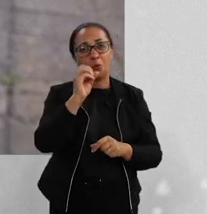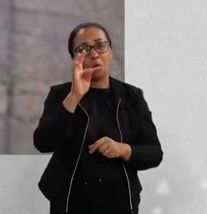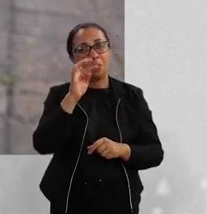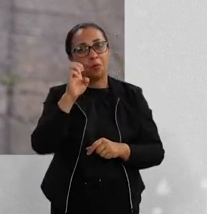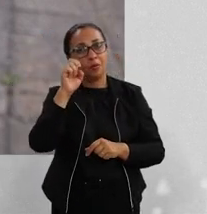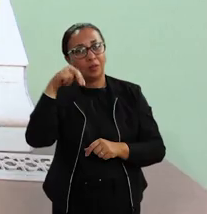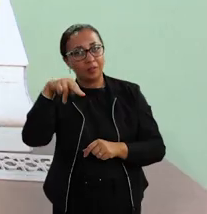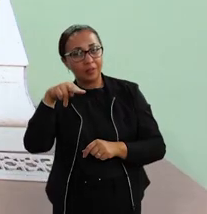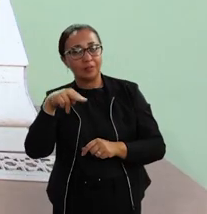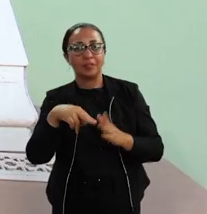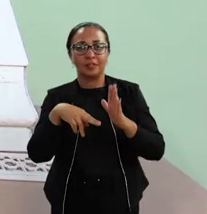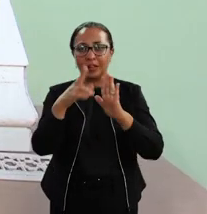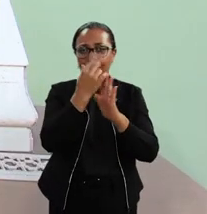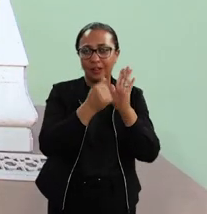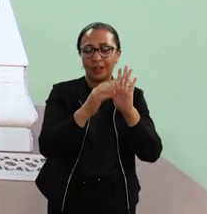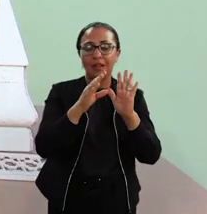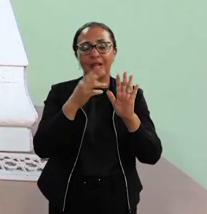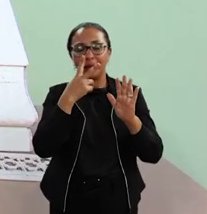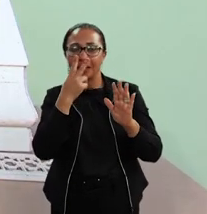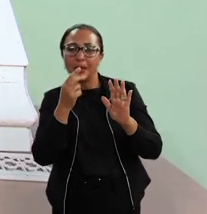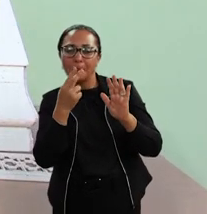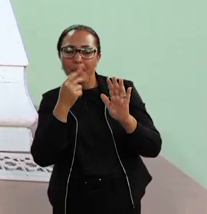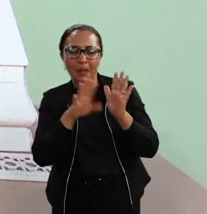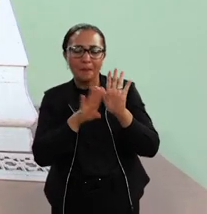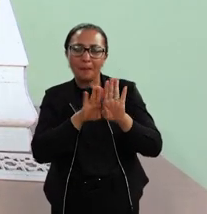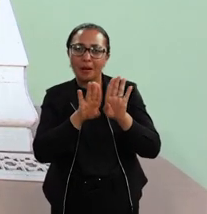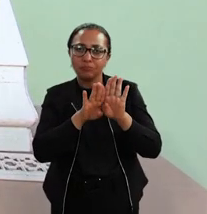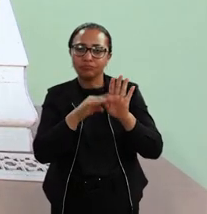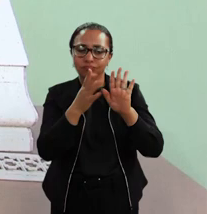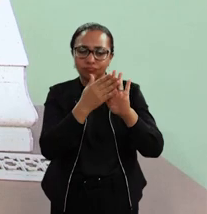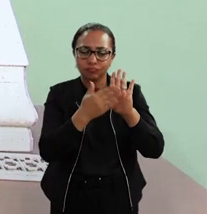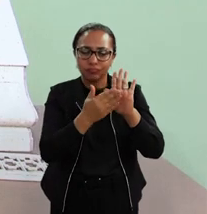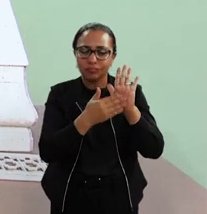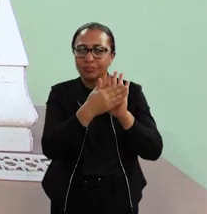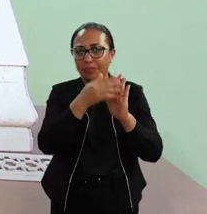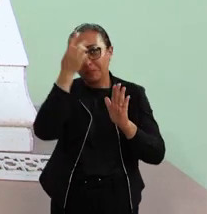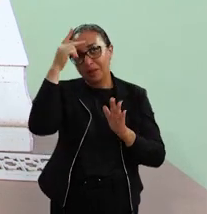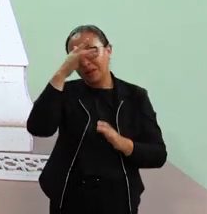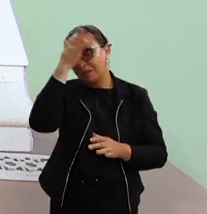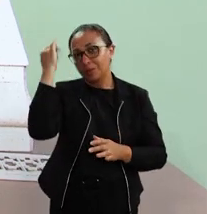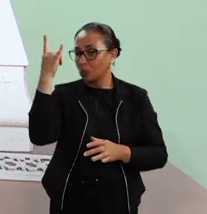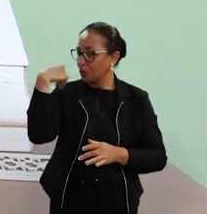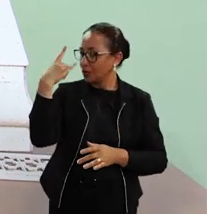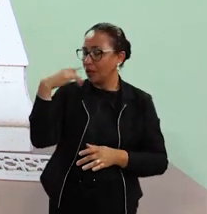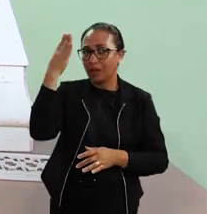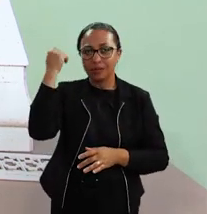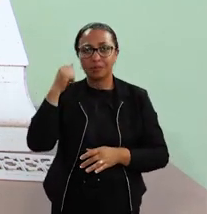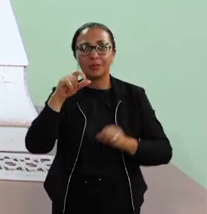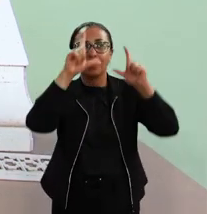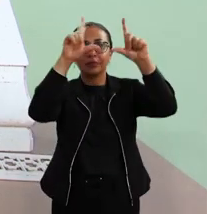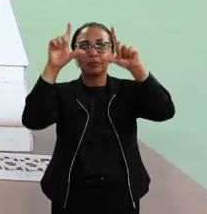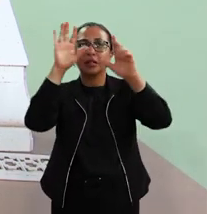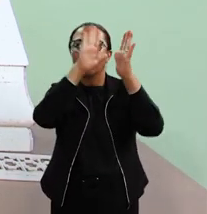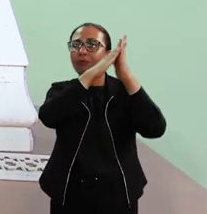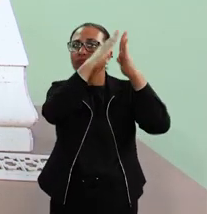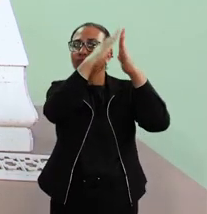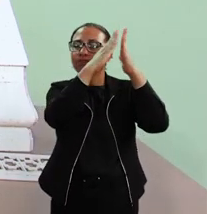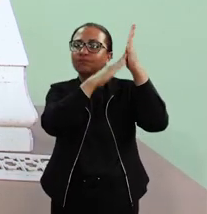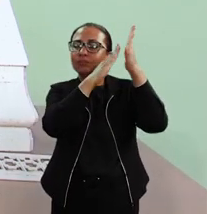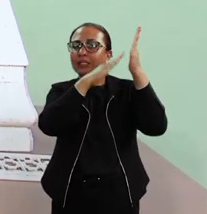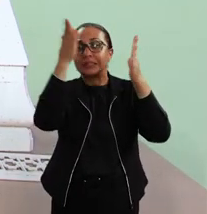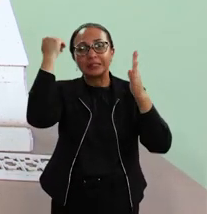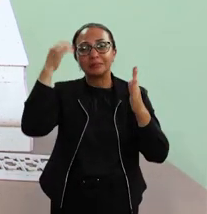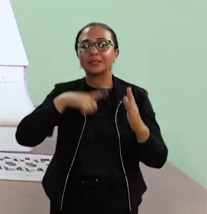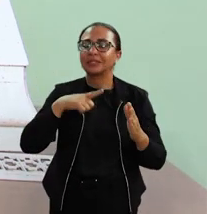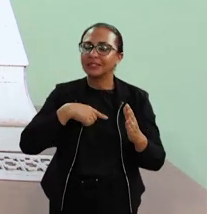totem com um elemento tátil, né, para a pessoa saber que naquele prédio o azulejo tem esse